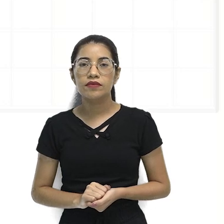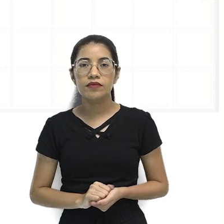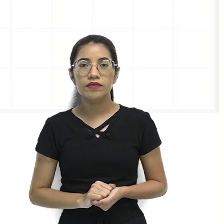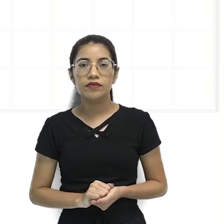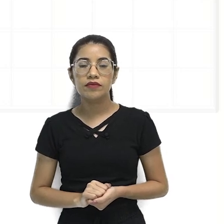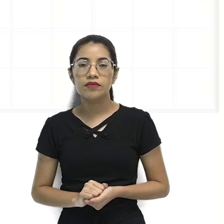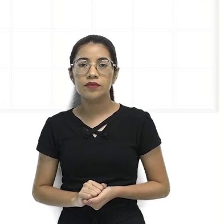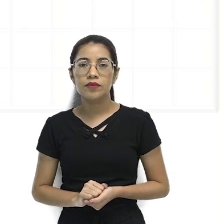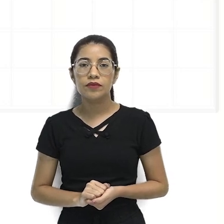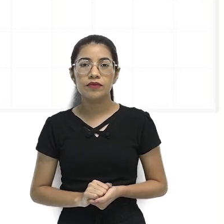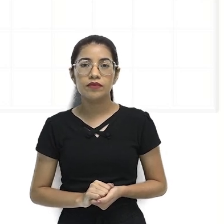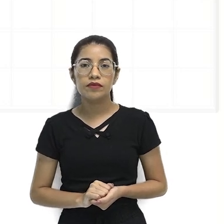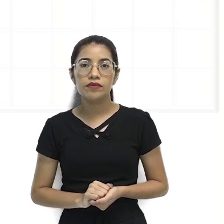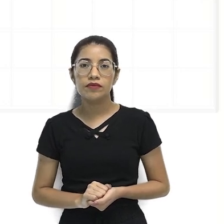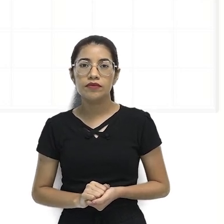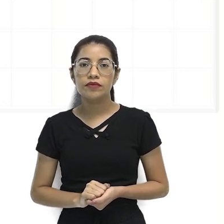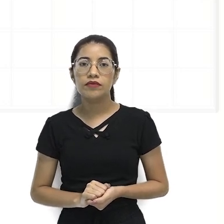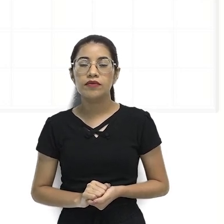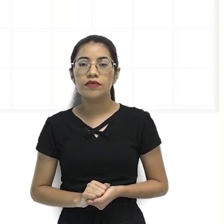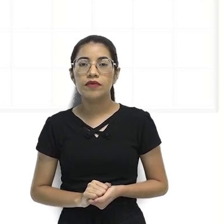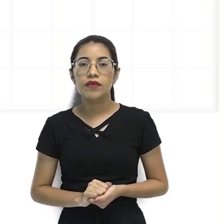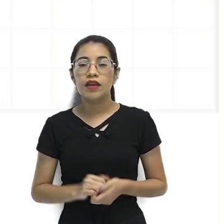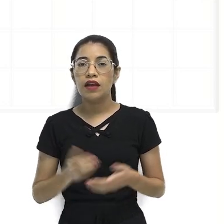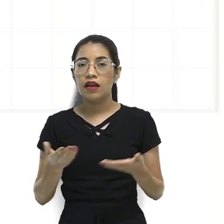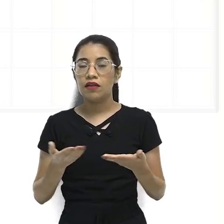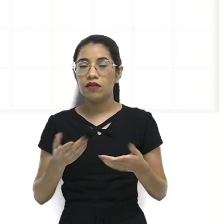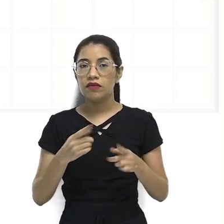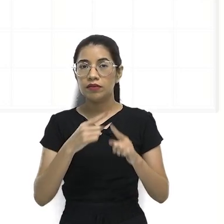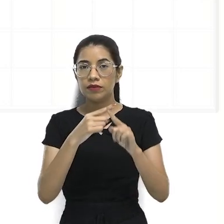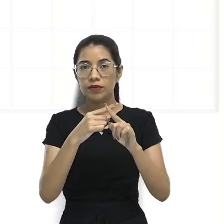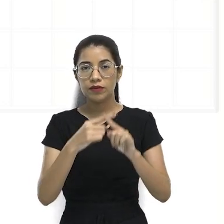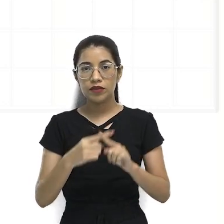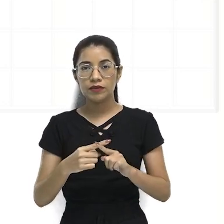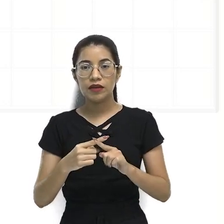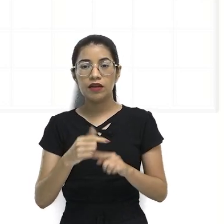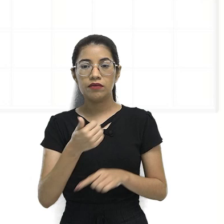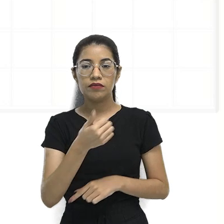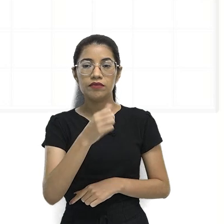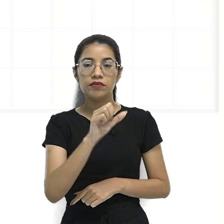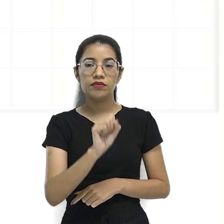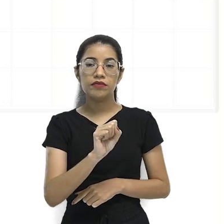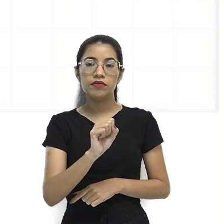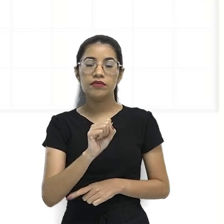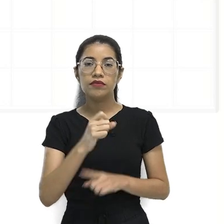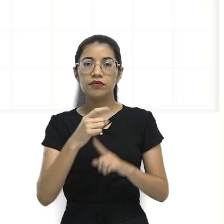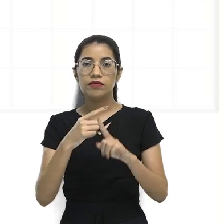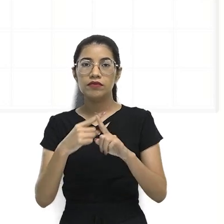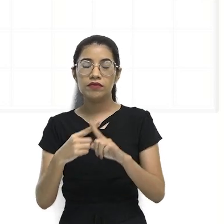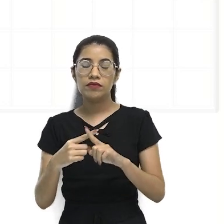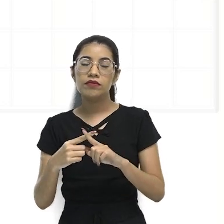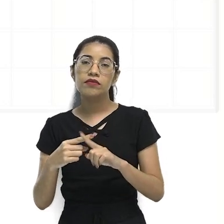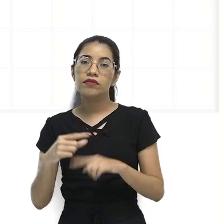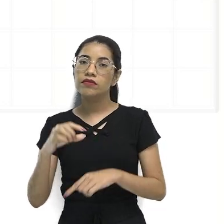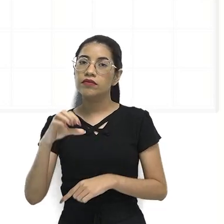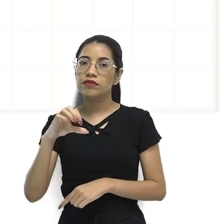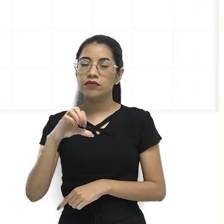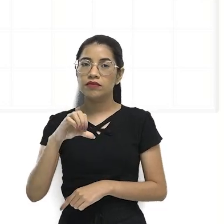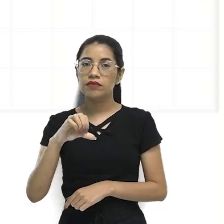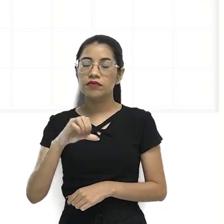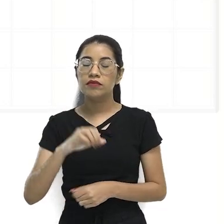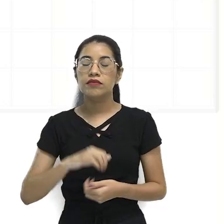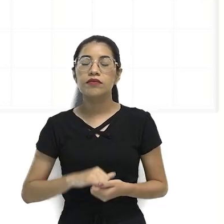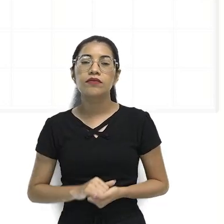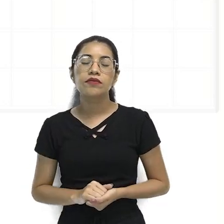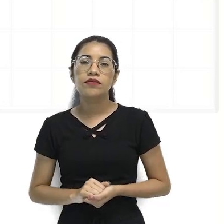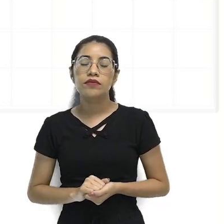18. Ok? Agora eu tenho que multiplicar esse 18 aqui com 9, né?